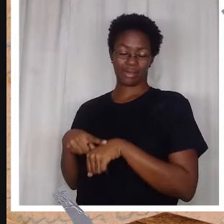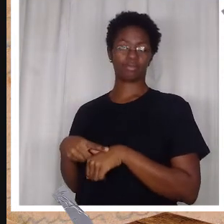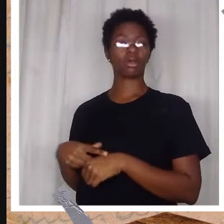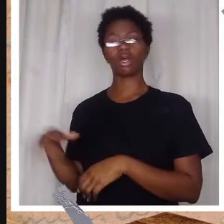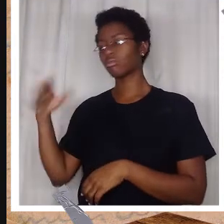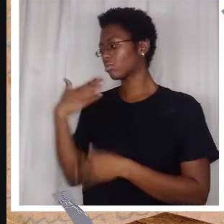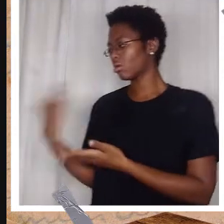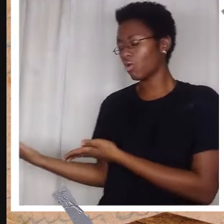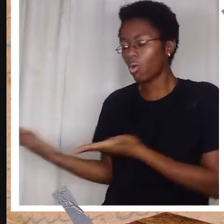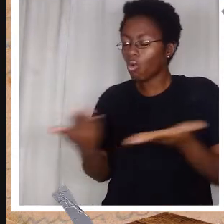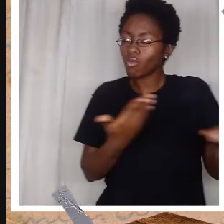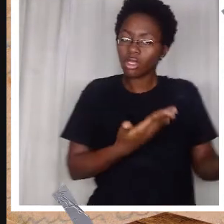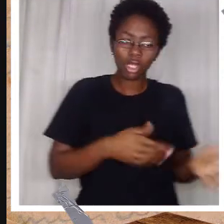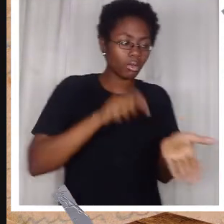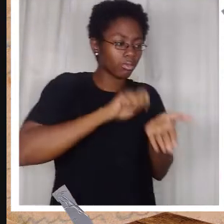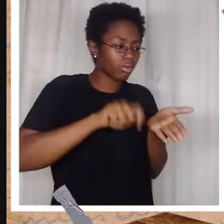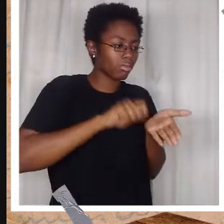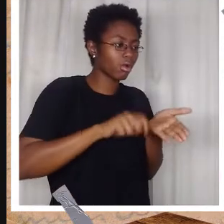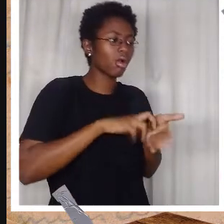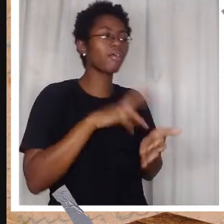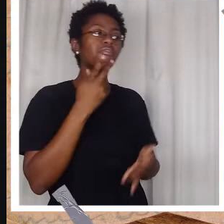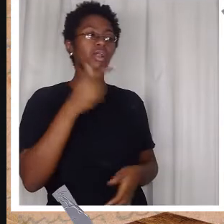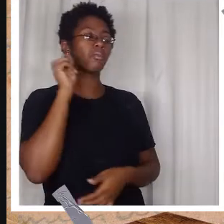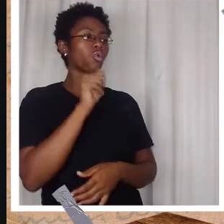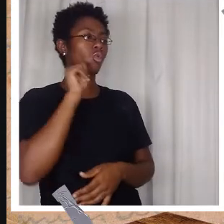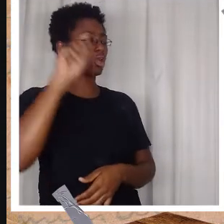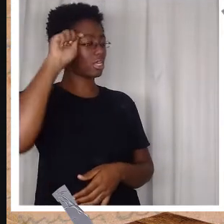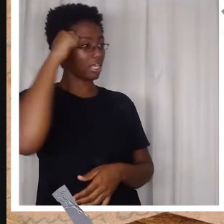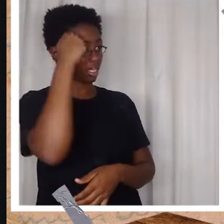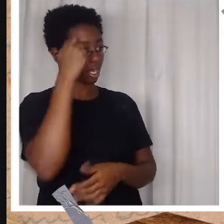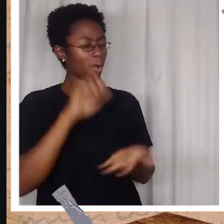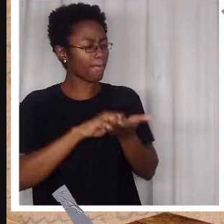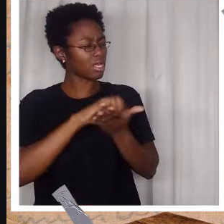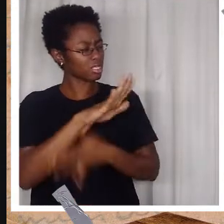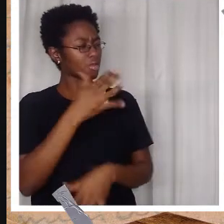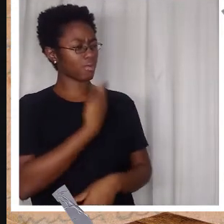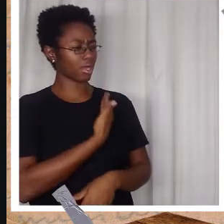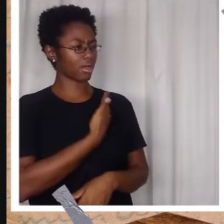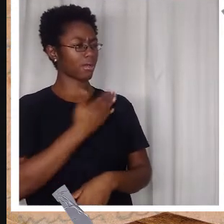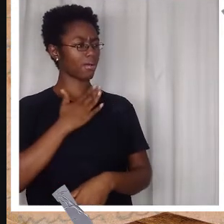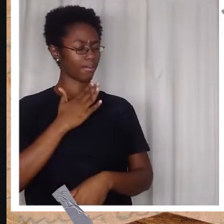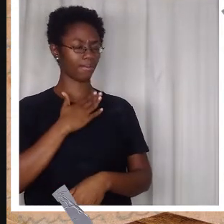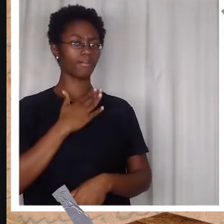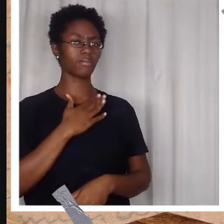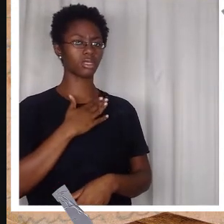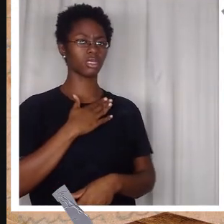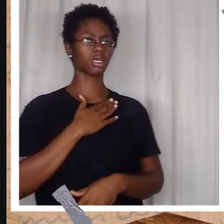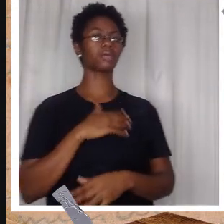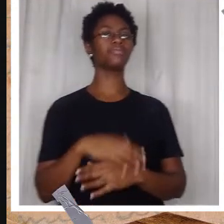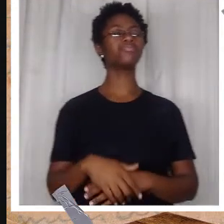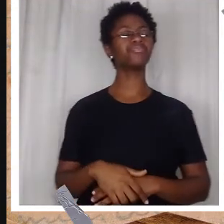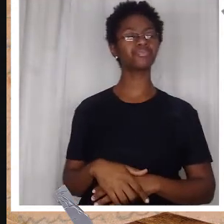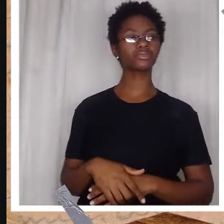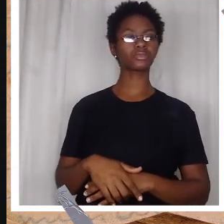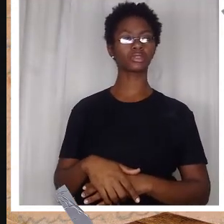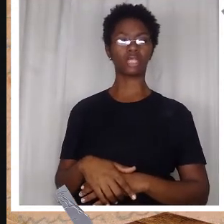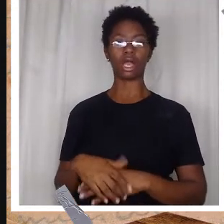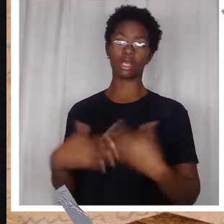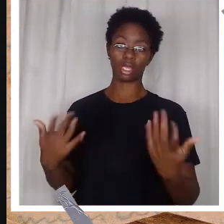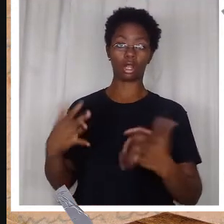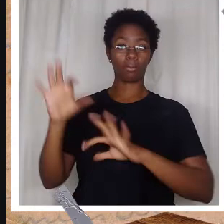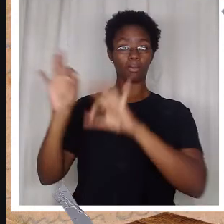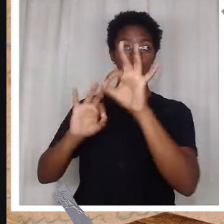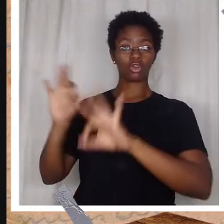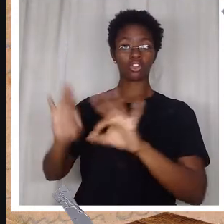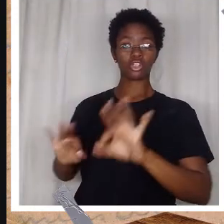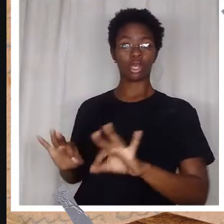e eu precisava falar de uma mulher negra. Mandei uma mensagem para uma amiga chamada Nívia Ellen, Ela tinha acabado de fazer um projeto